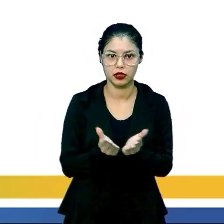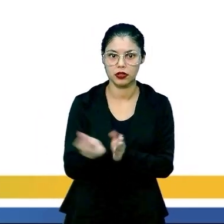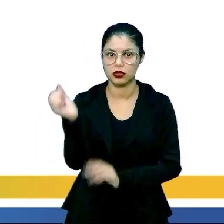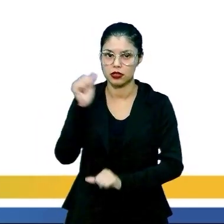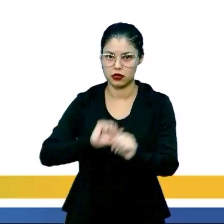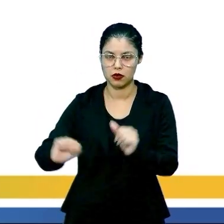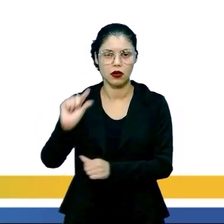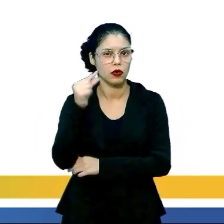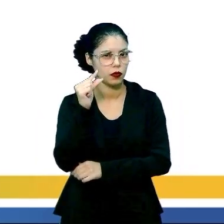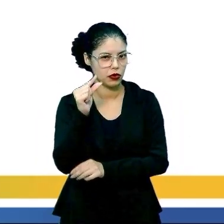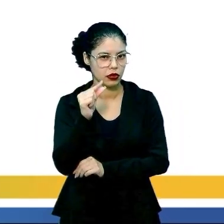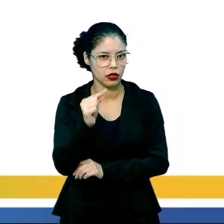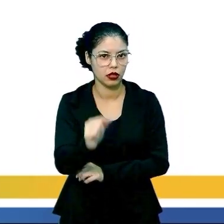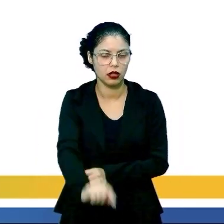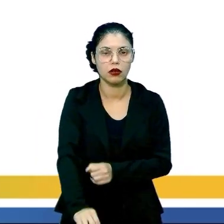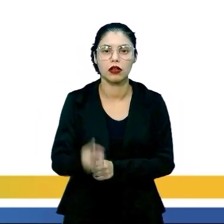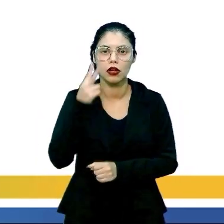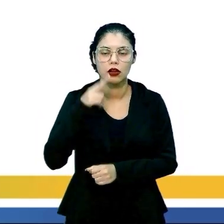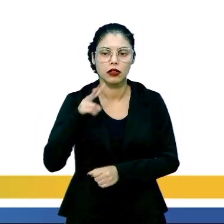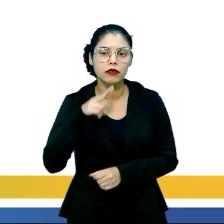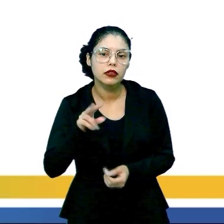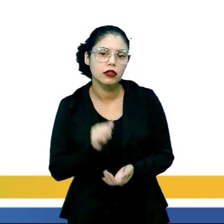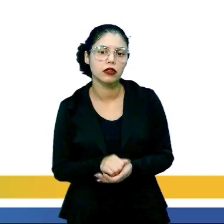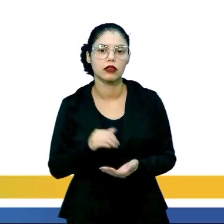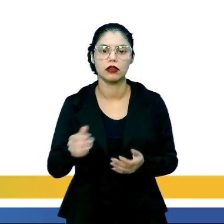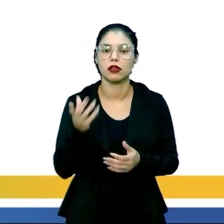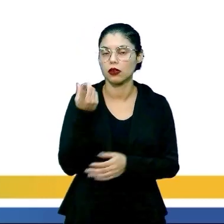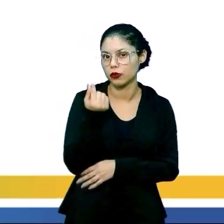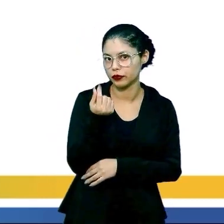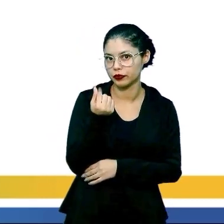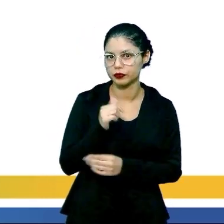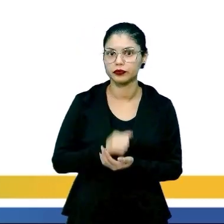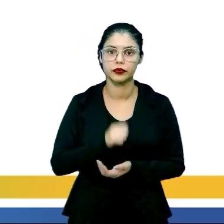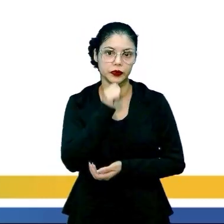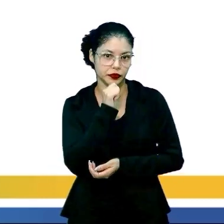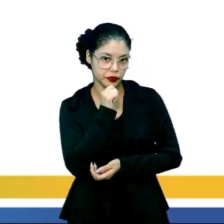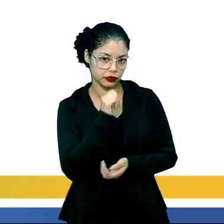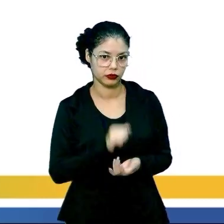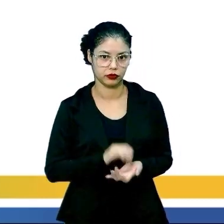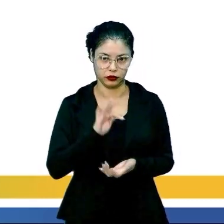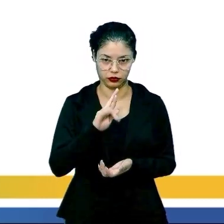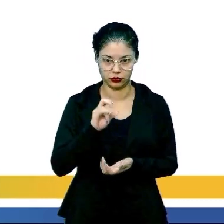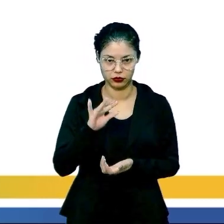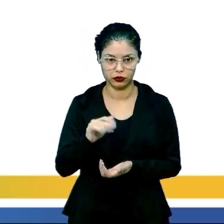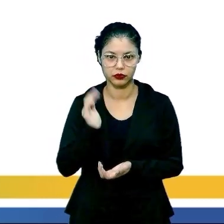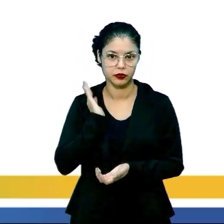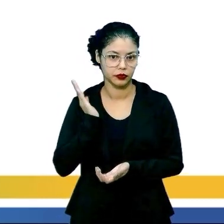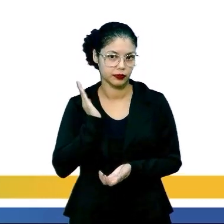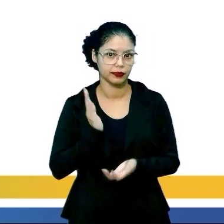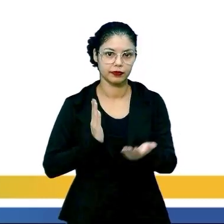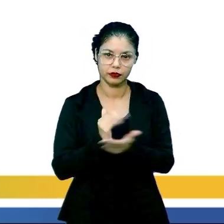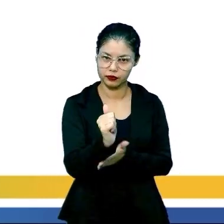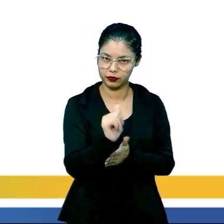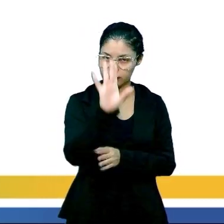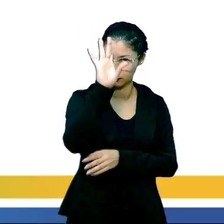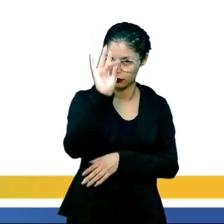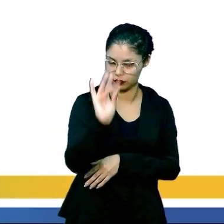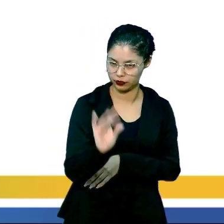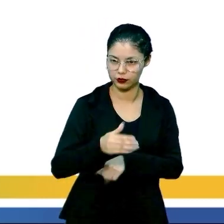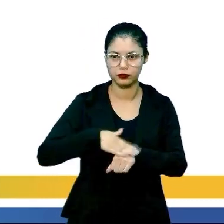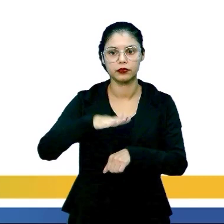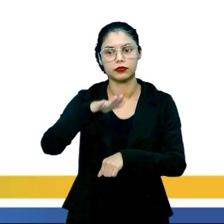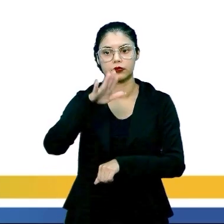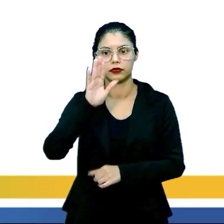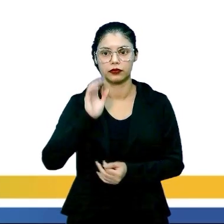mudar um pouquinho essa visão com relação ao lucro. Logo, os burgueses vão buscar cada vez